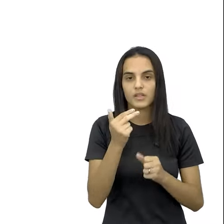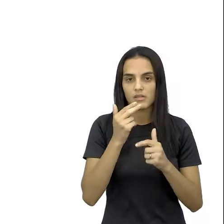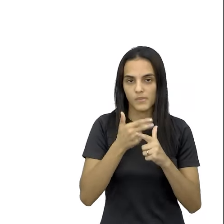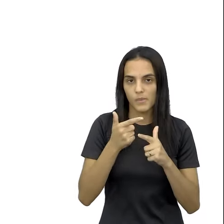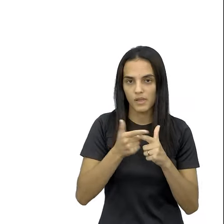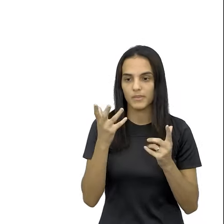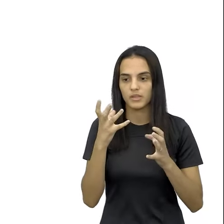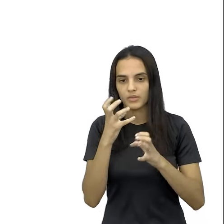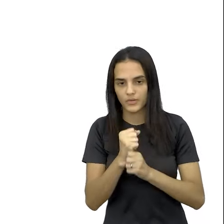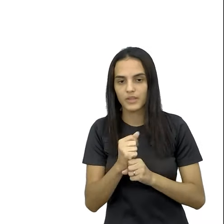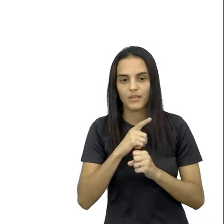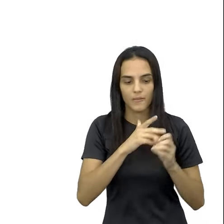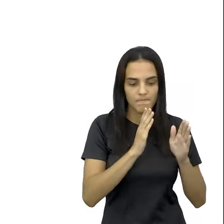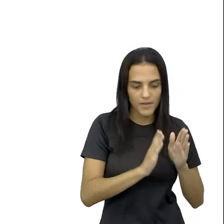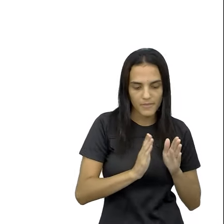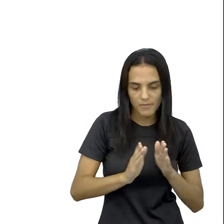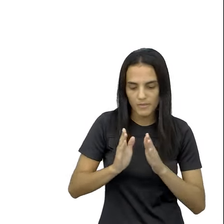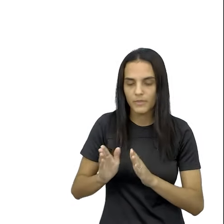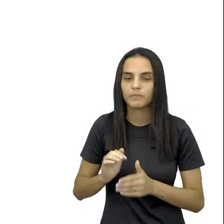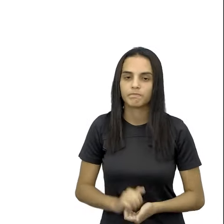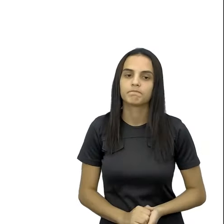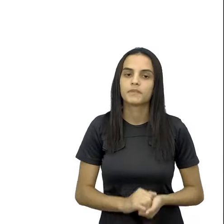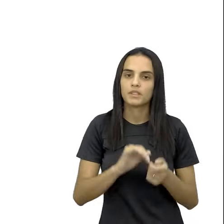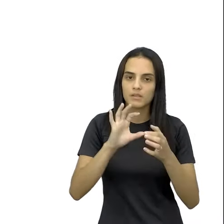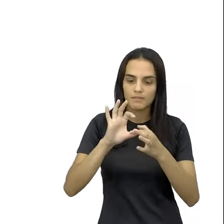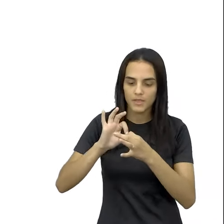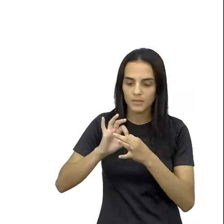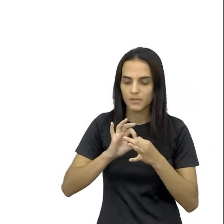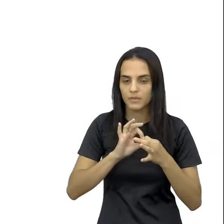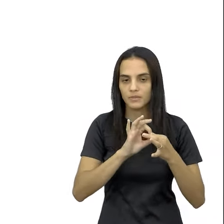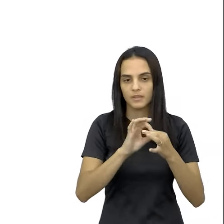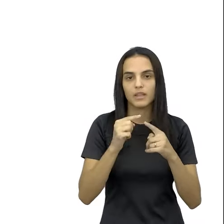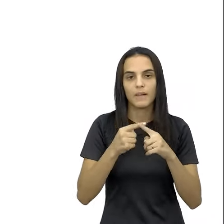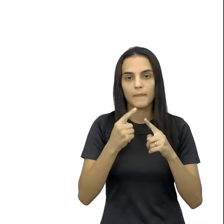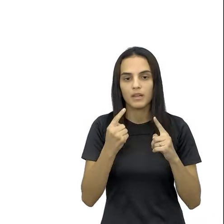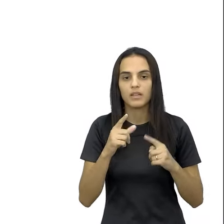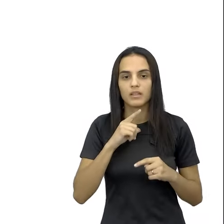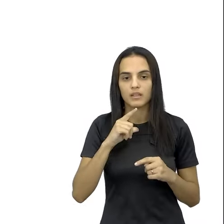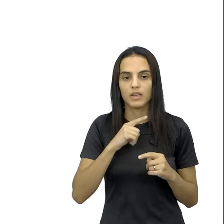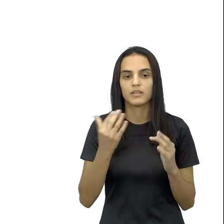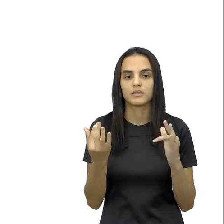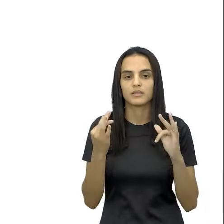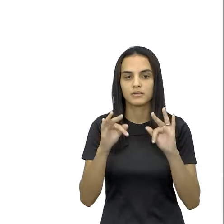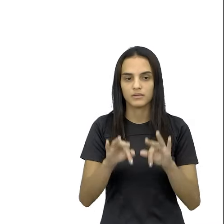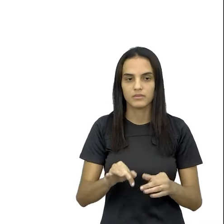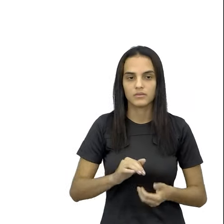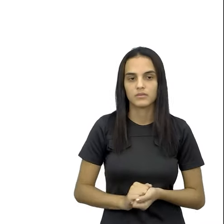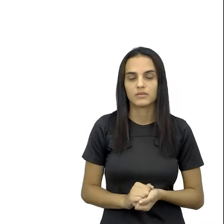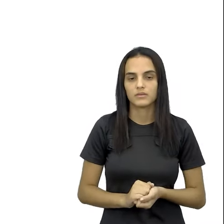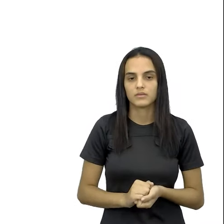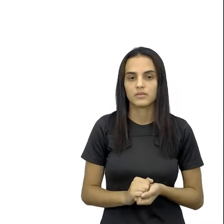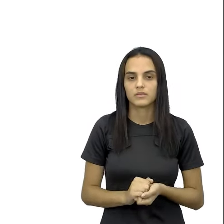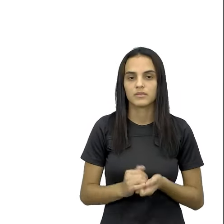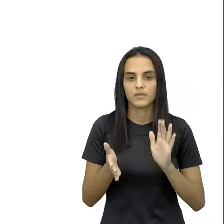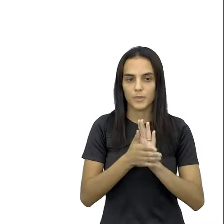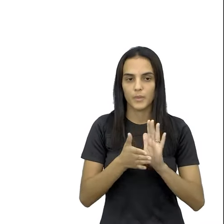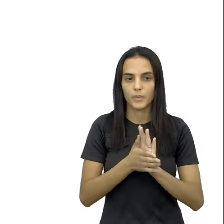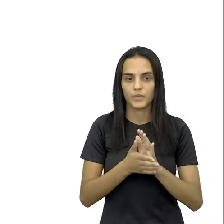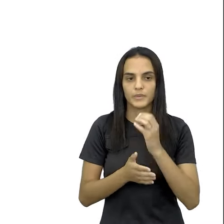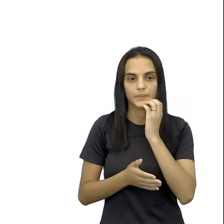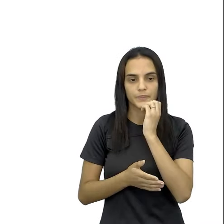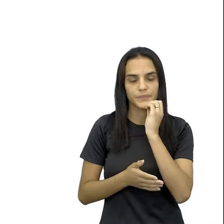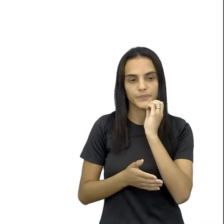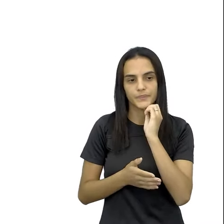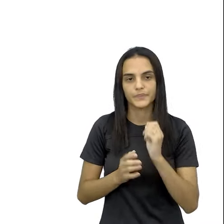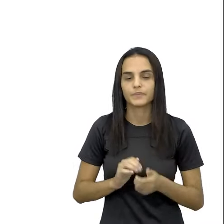um sequenciamento. E uma coisa está ligada à outra, né? Só que tem que finalizar aquilo que está sendo proposto.